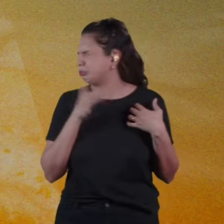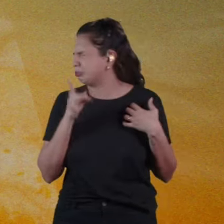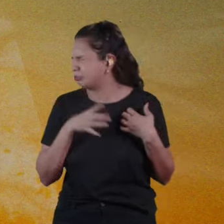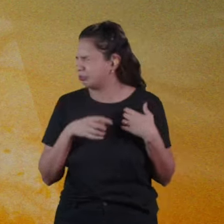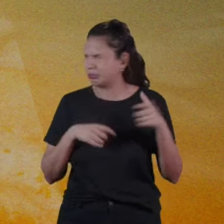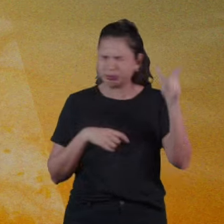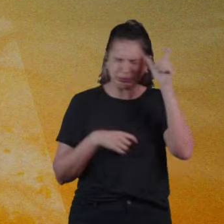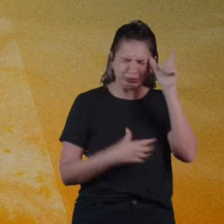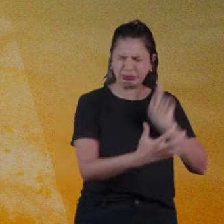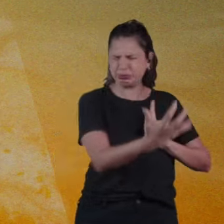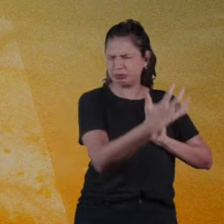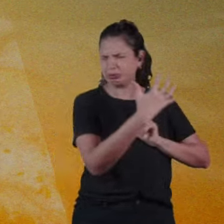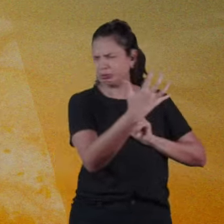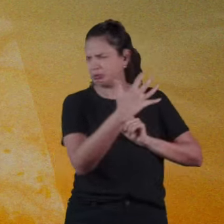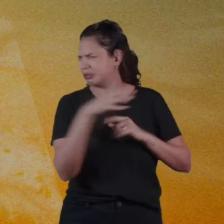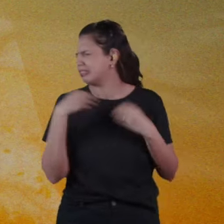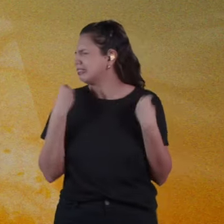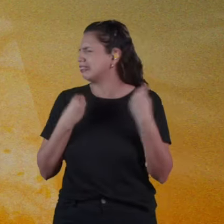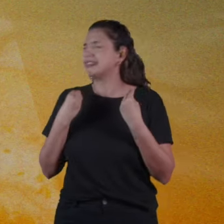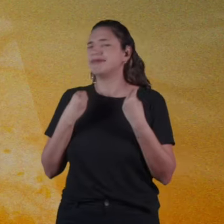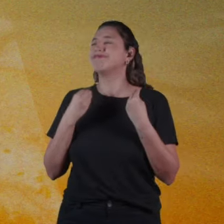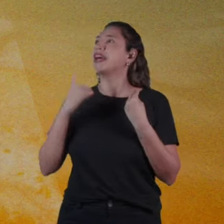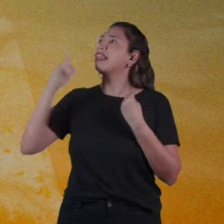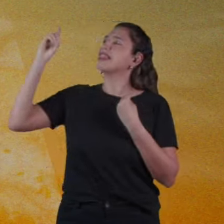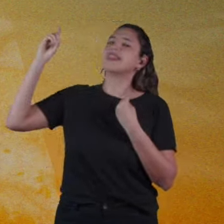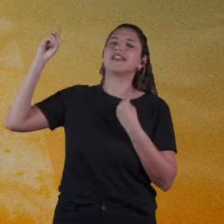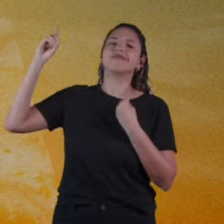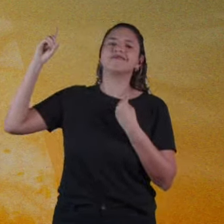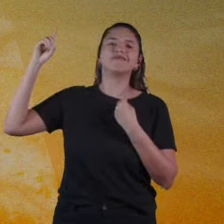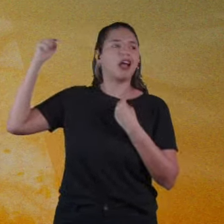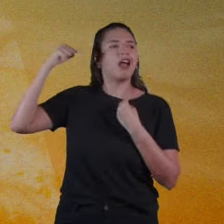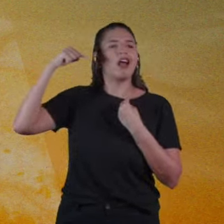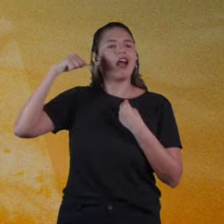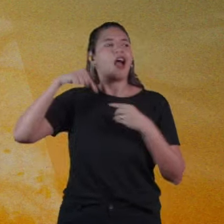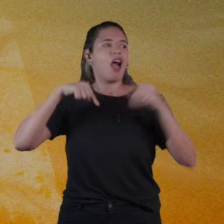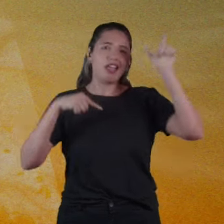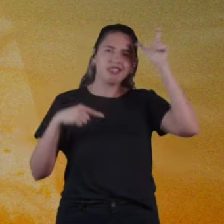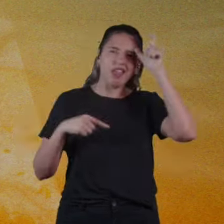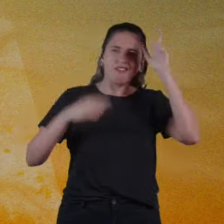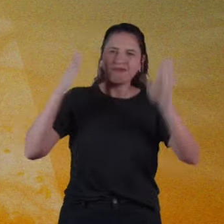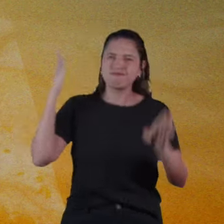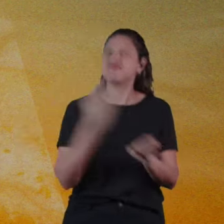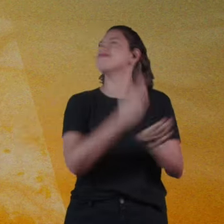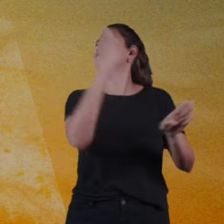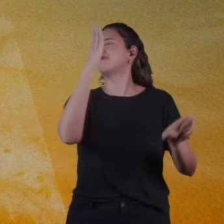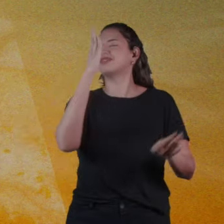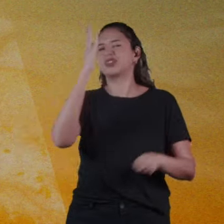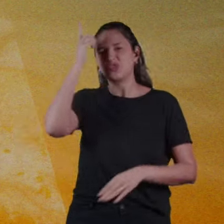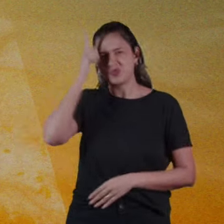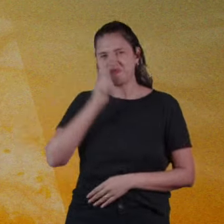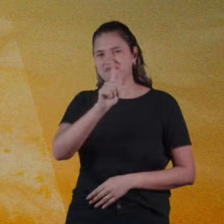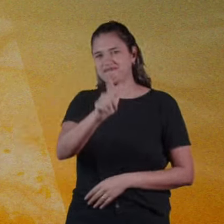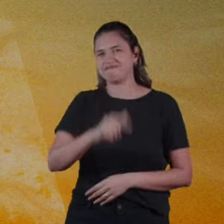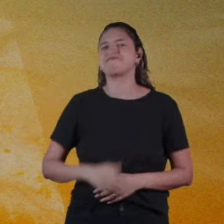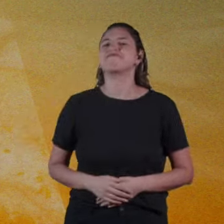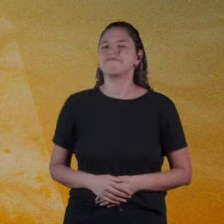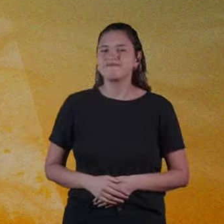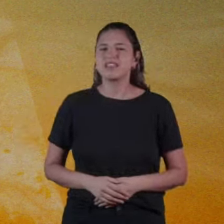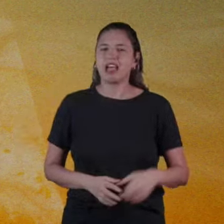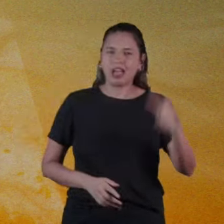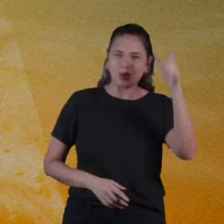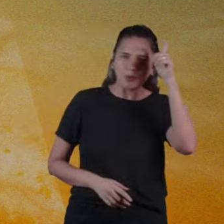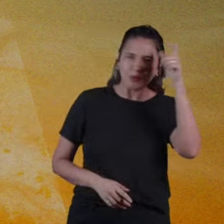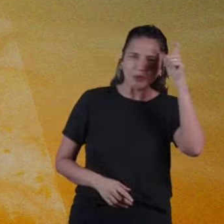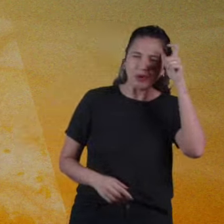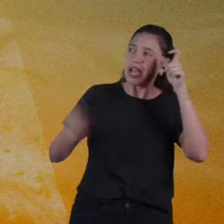ao redor de mim se fará noite, até as próprias trevas não te serão escuras. As trevas e a